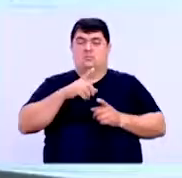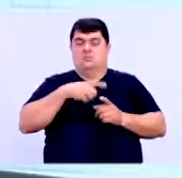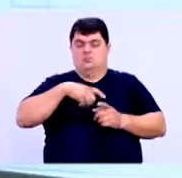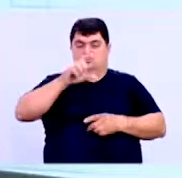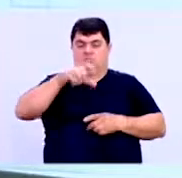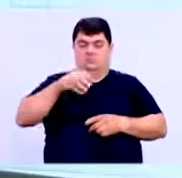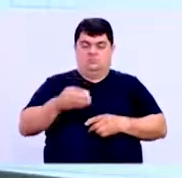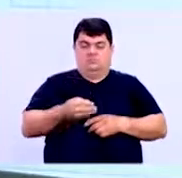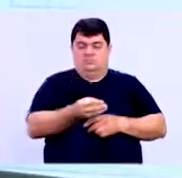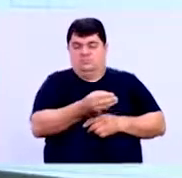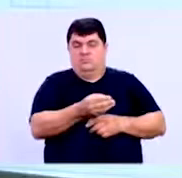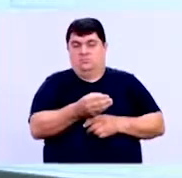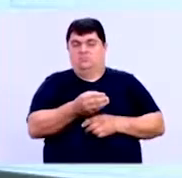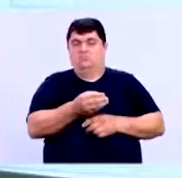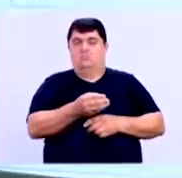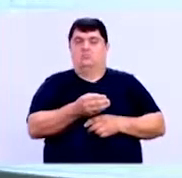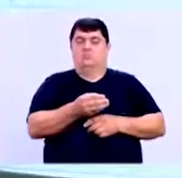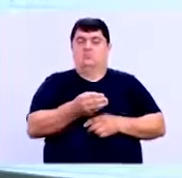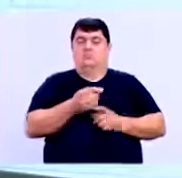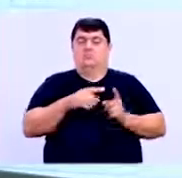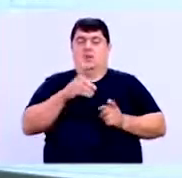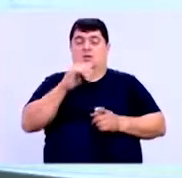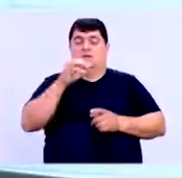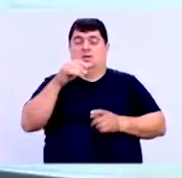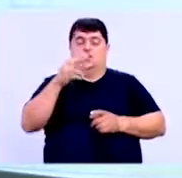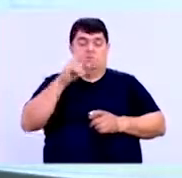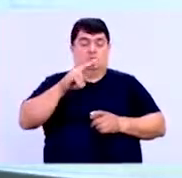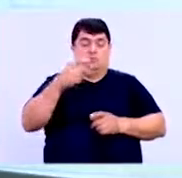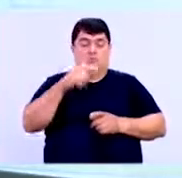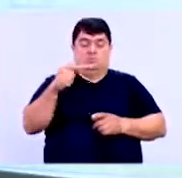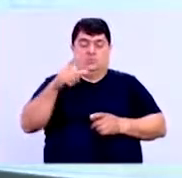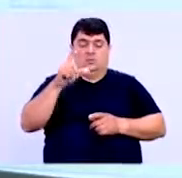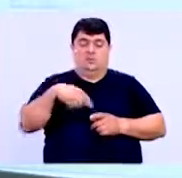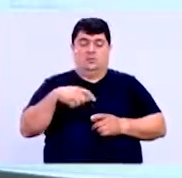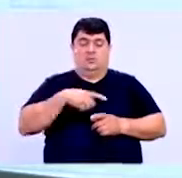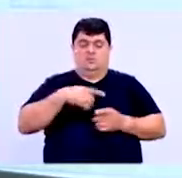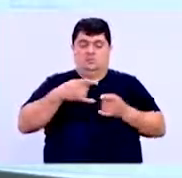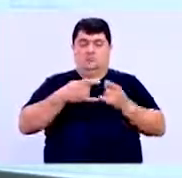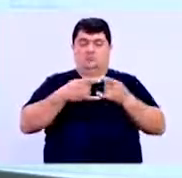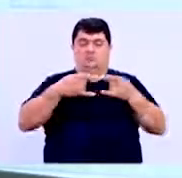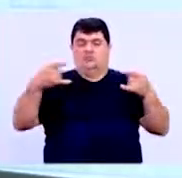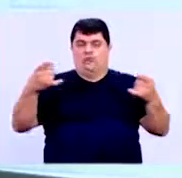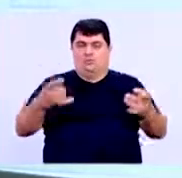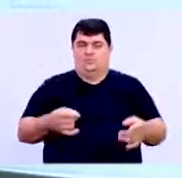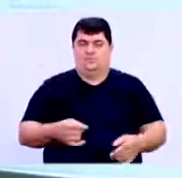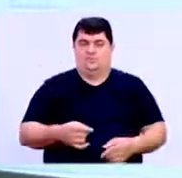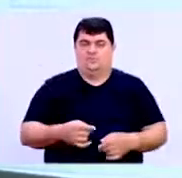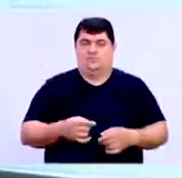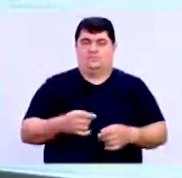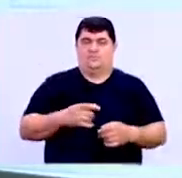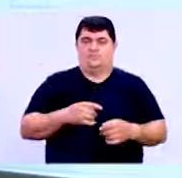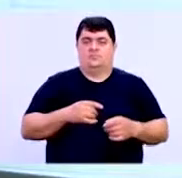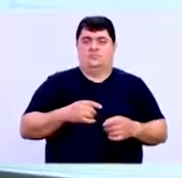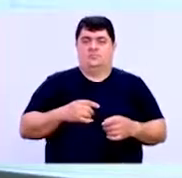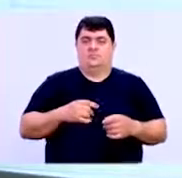Denise. Denise não usa cartão. Me dê uma folha de cheque. Vendas a prazo. É o período de